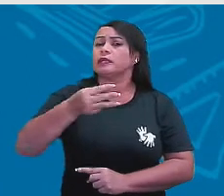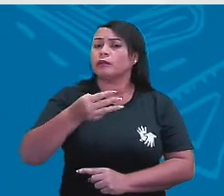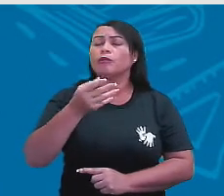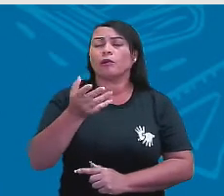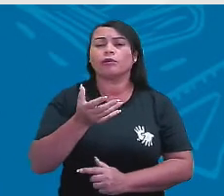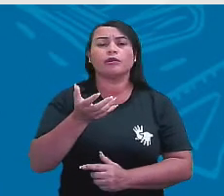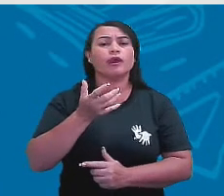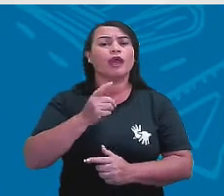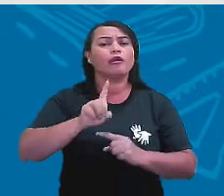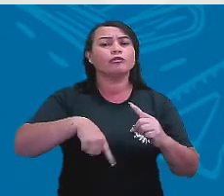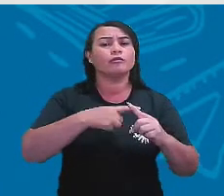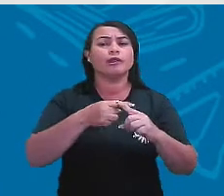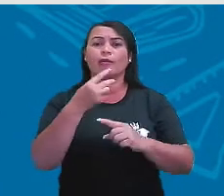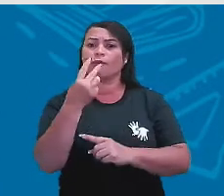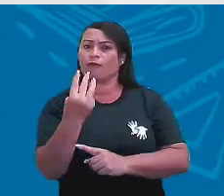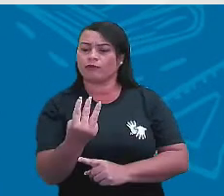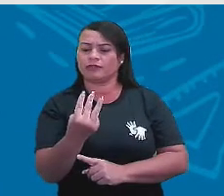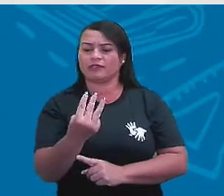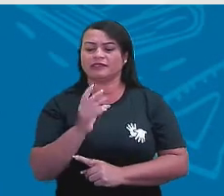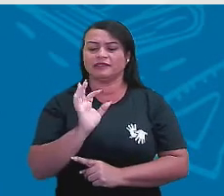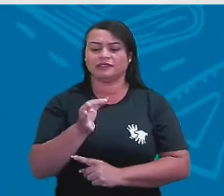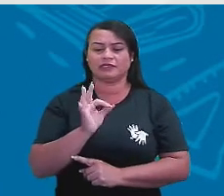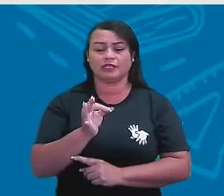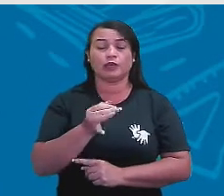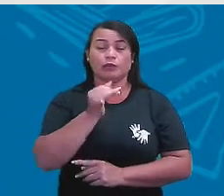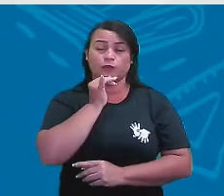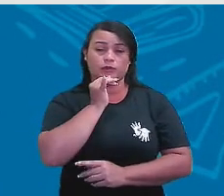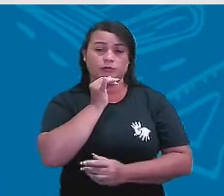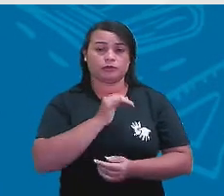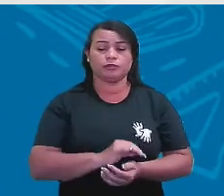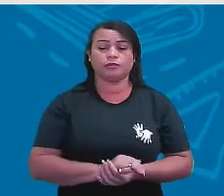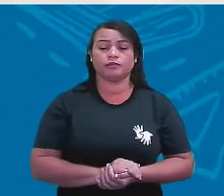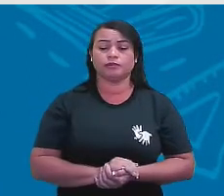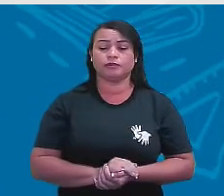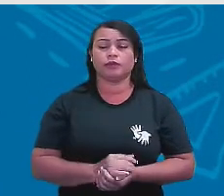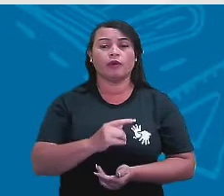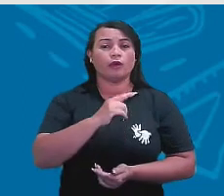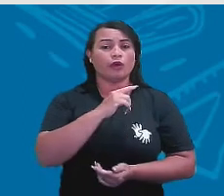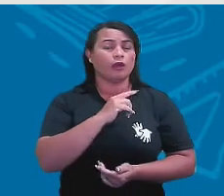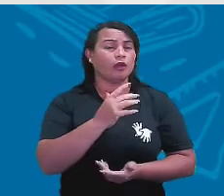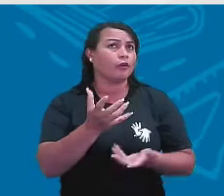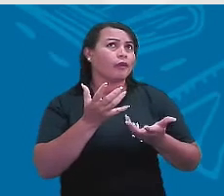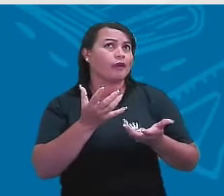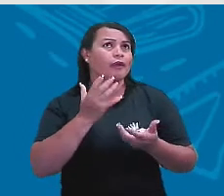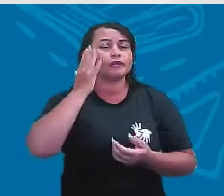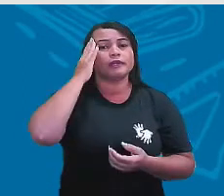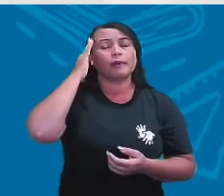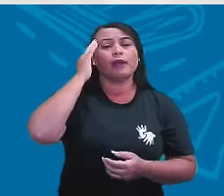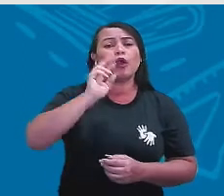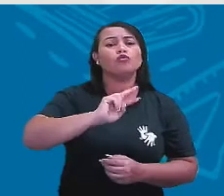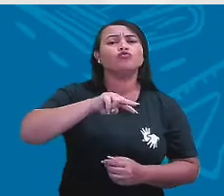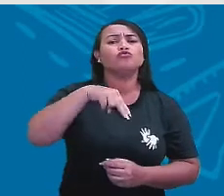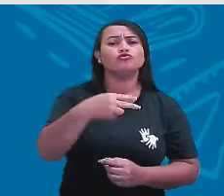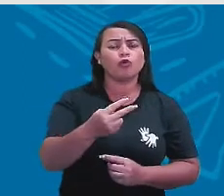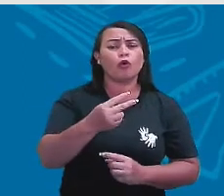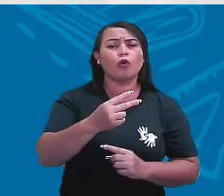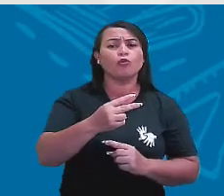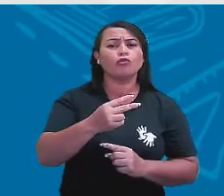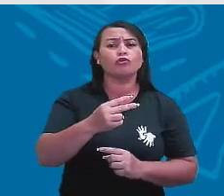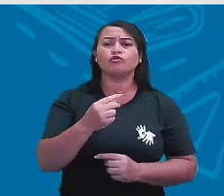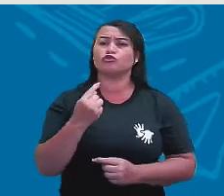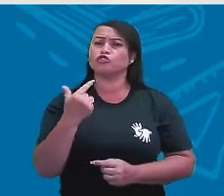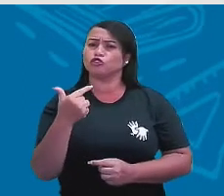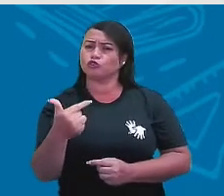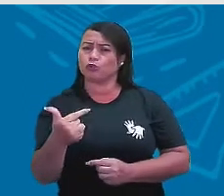quero multiplicar por 3, tá certo? Por exemplo, eu quero saber o dobro de 2. Então, eu